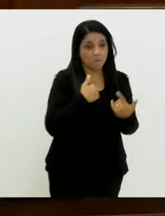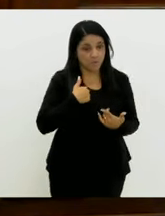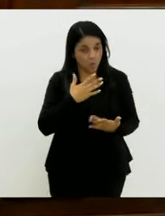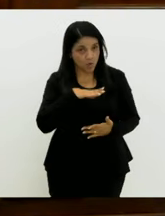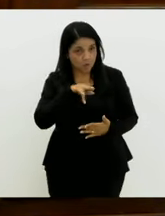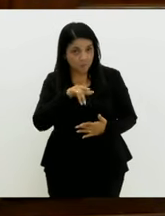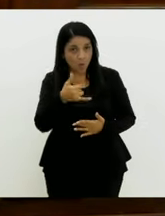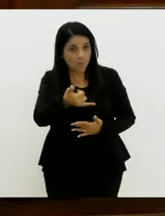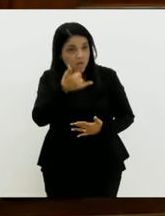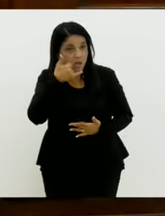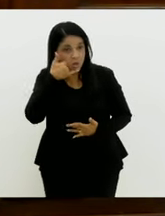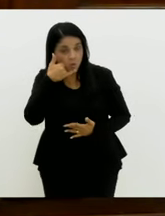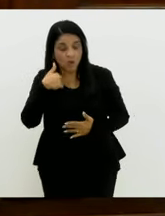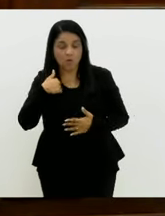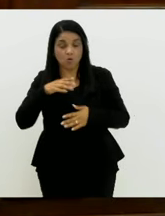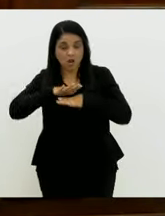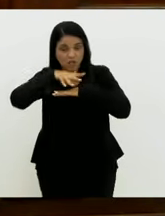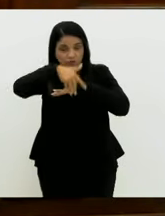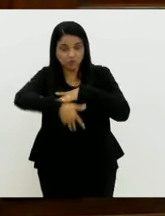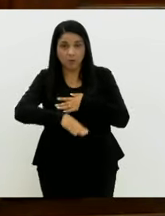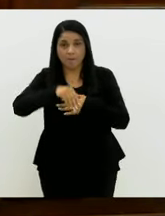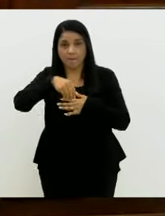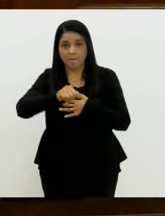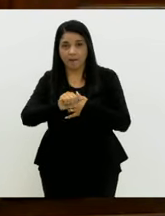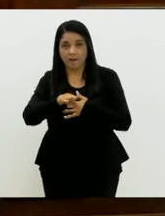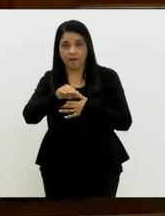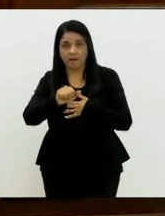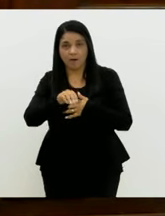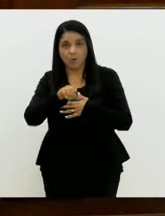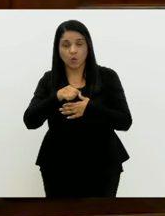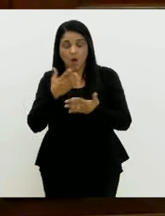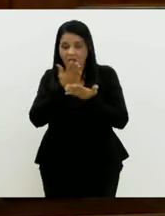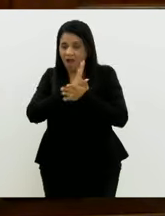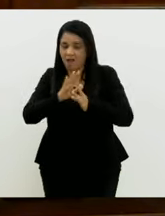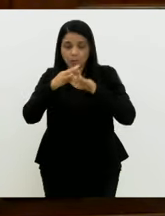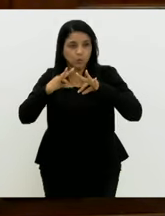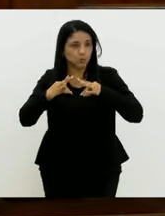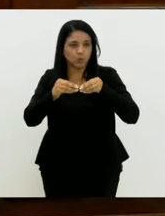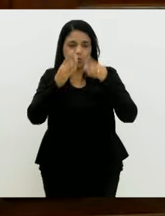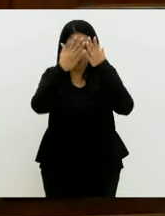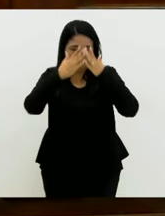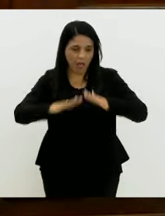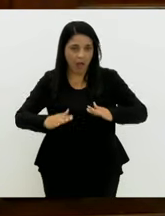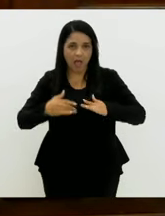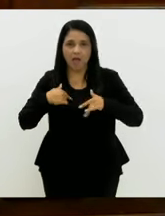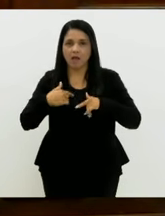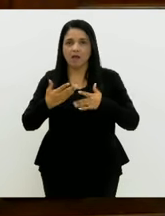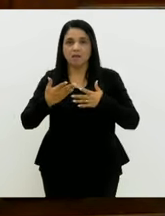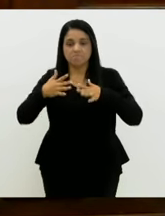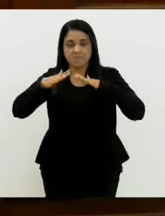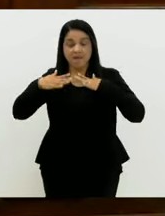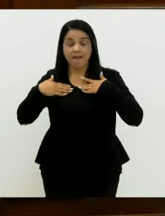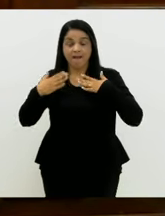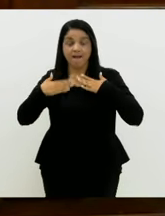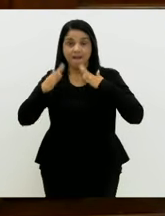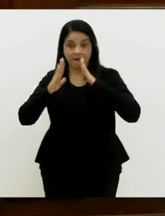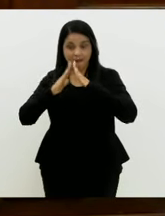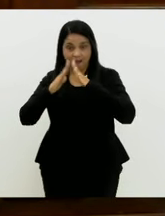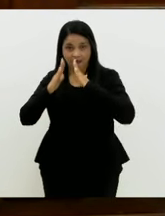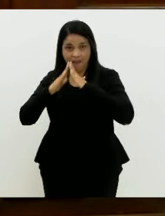em Cachoeira de Macacu, ele falou: Maninho, acabou tudo. Eu estava, voltei, deixei minha esposa com a sua